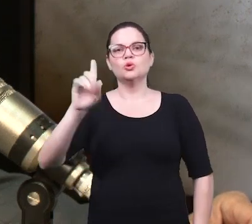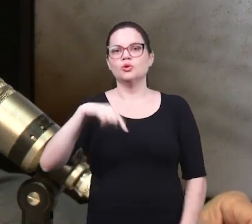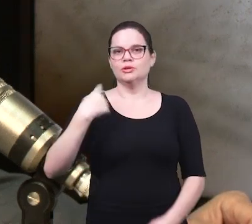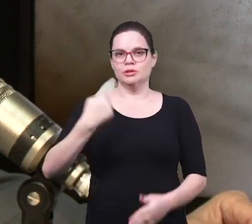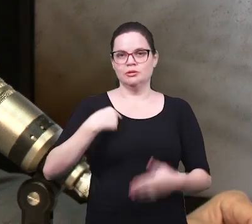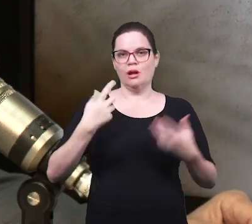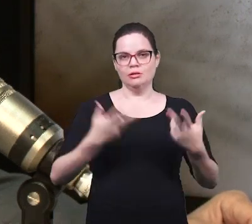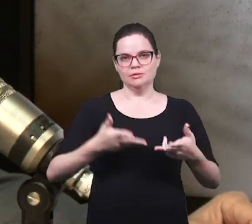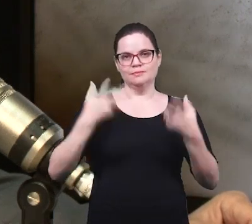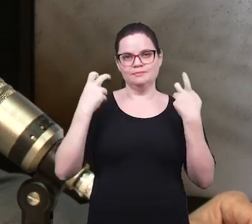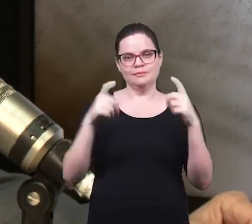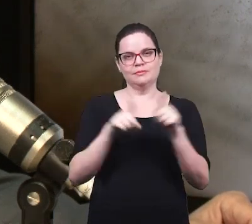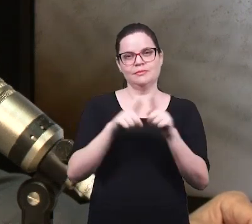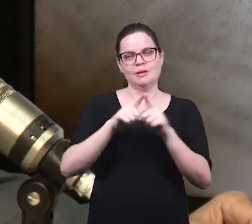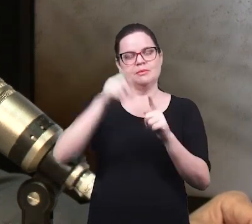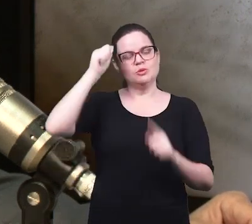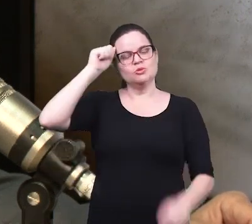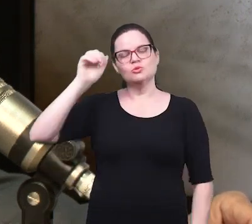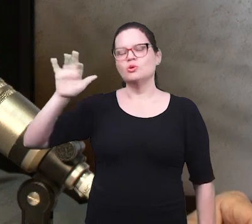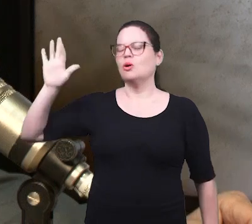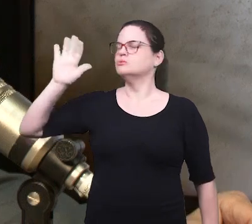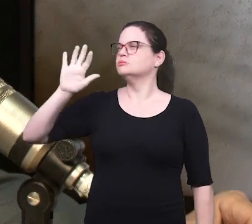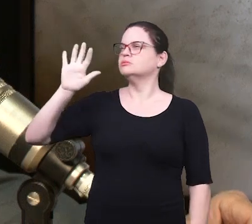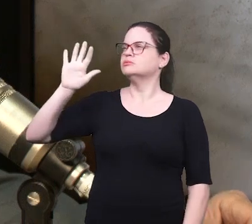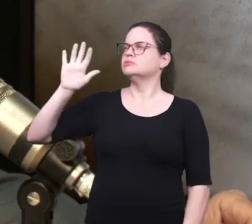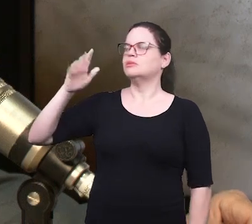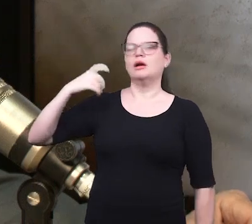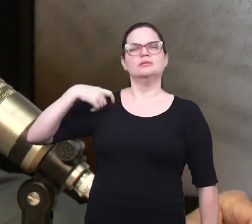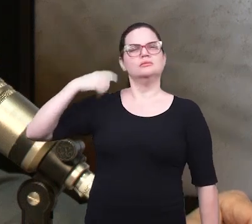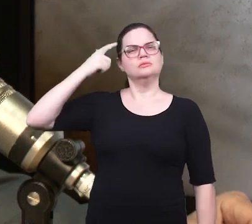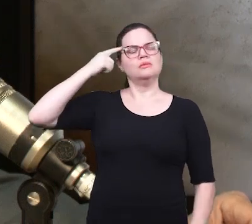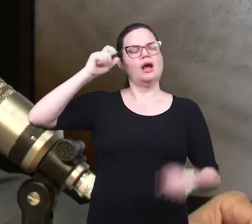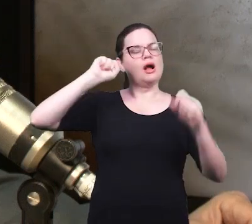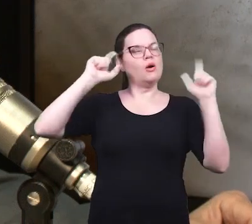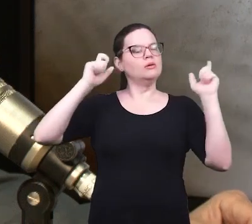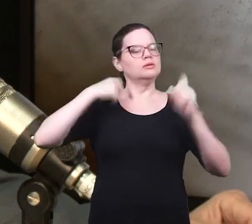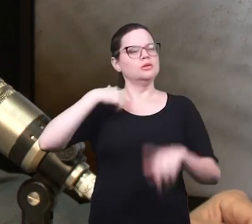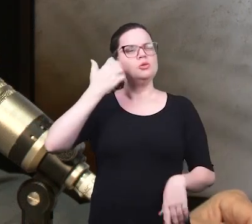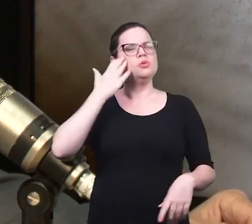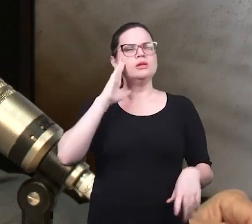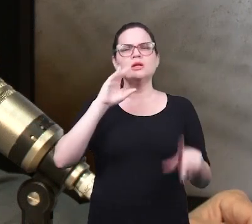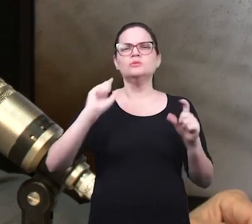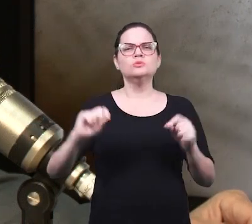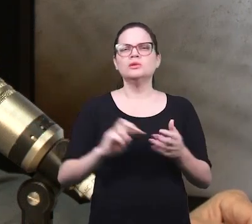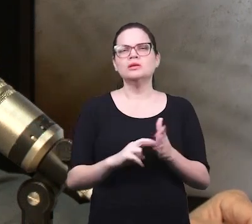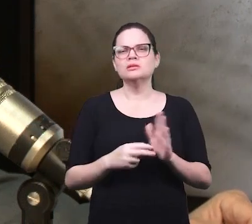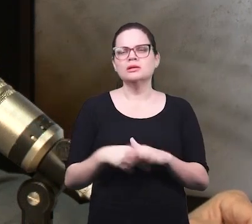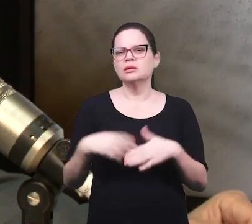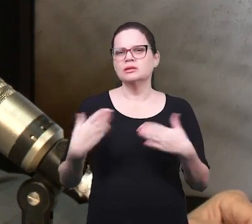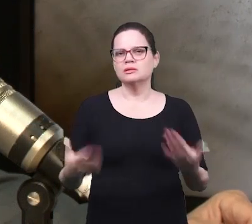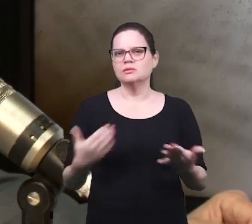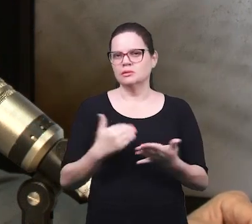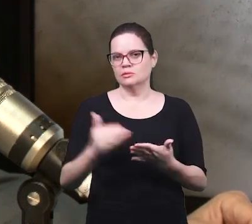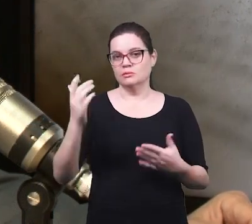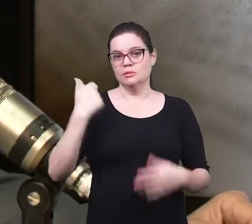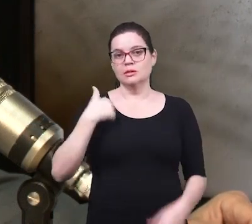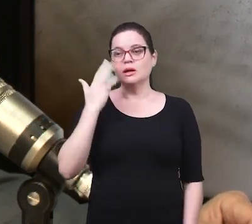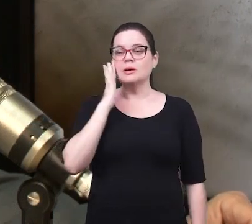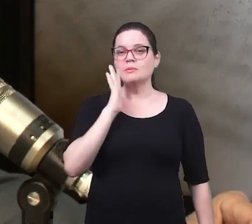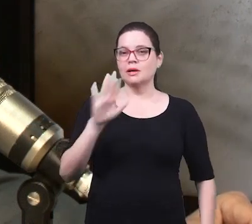que nós ouvimos e às vezes até temos, né, que nós não entendemos, a início o que que é aquele